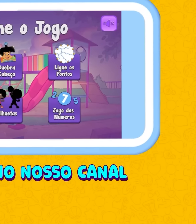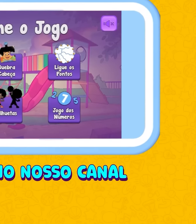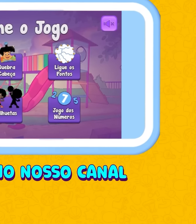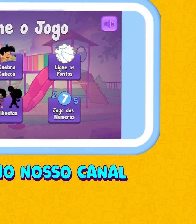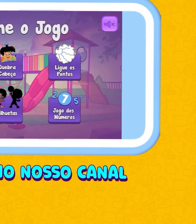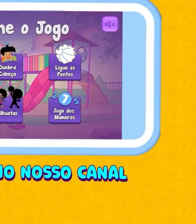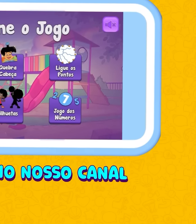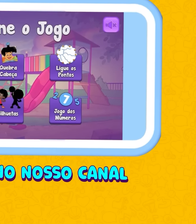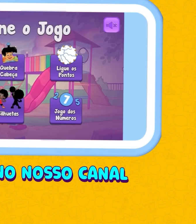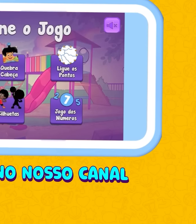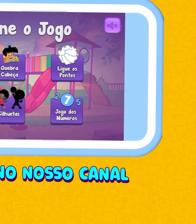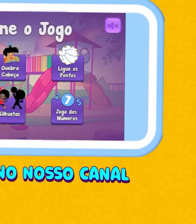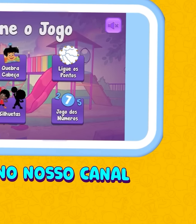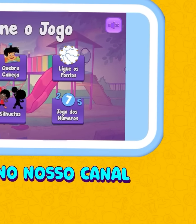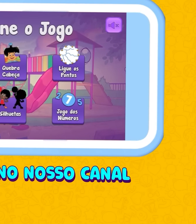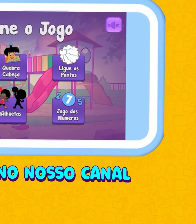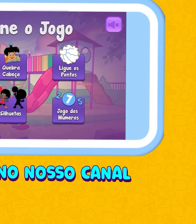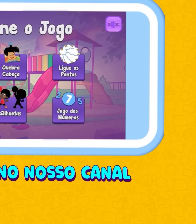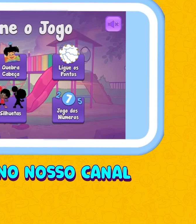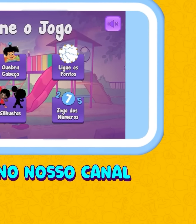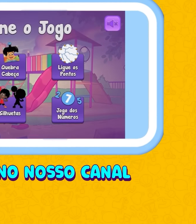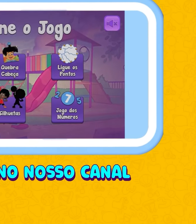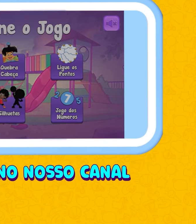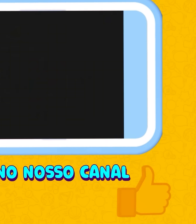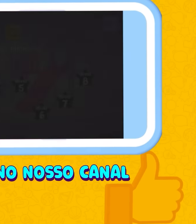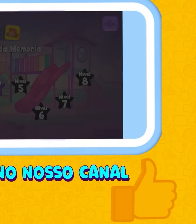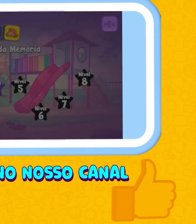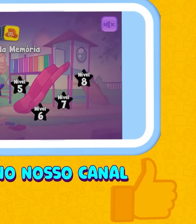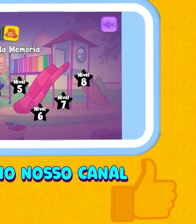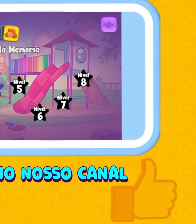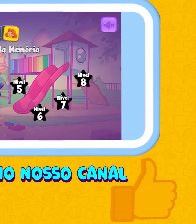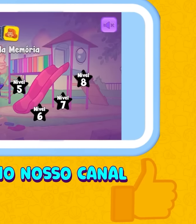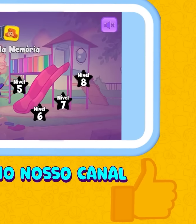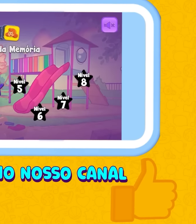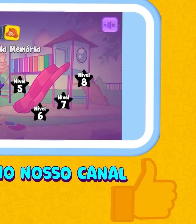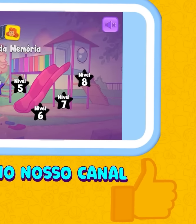aplicativo de jogos do Três Palavrinhas no celular e se inscreva no nosso canal.